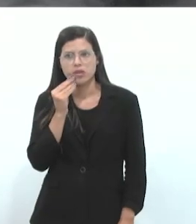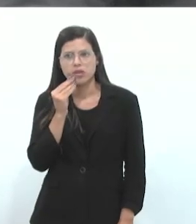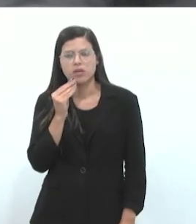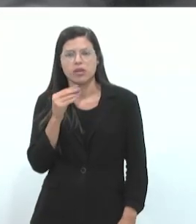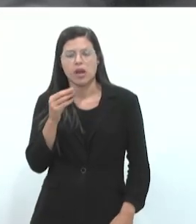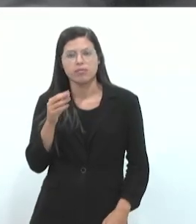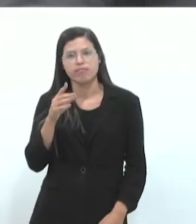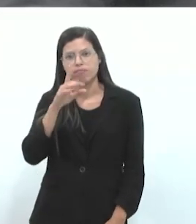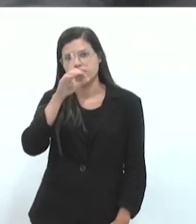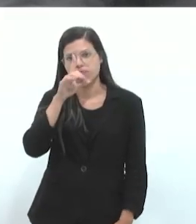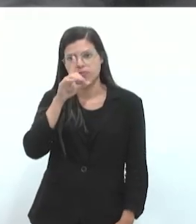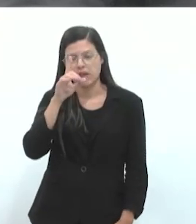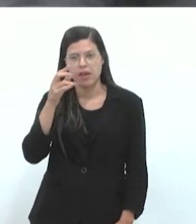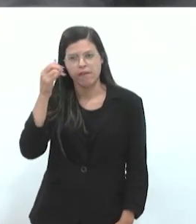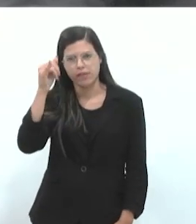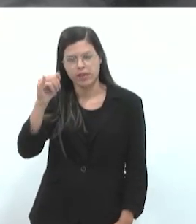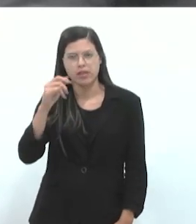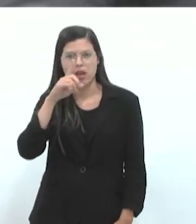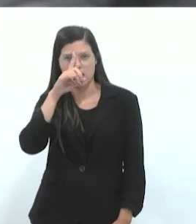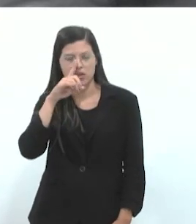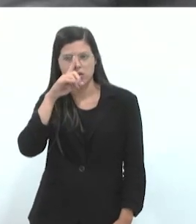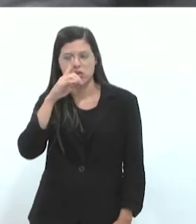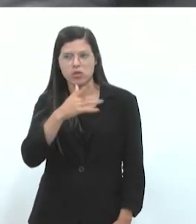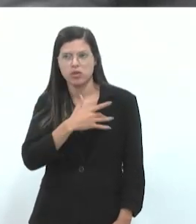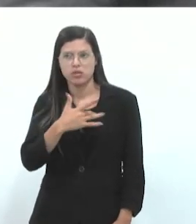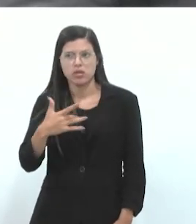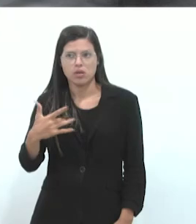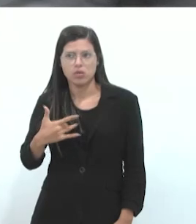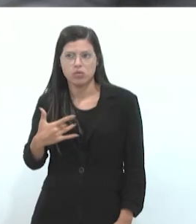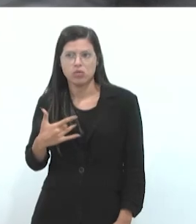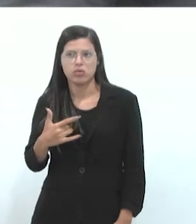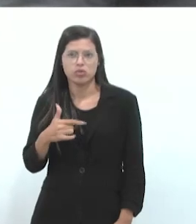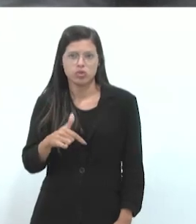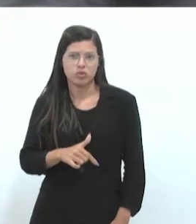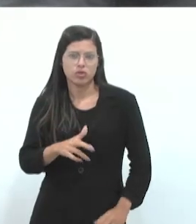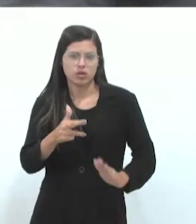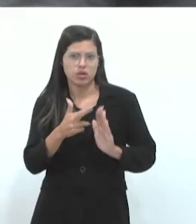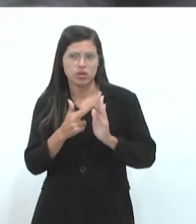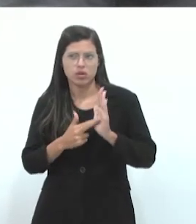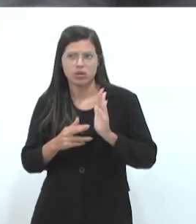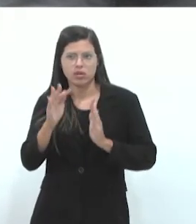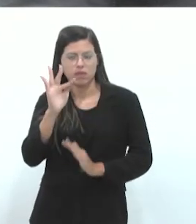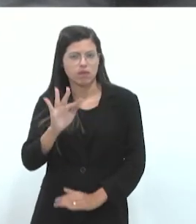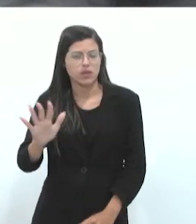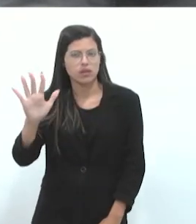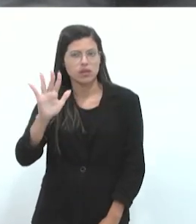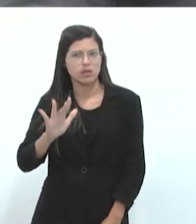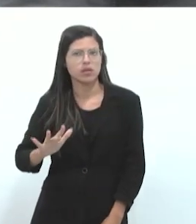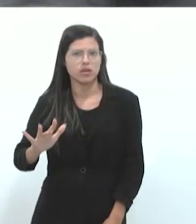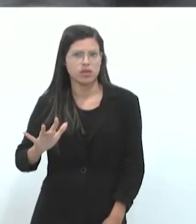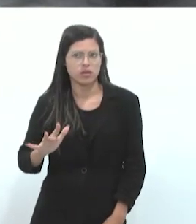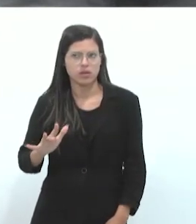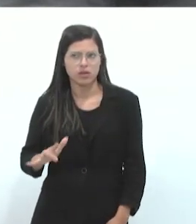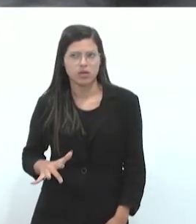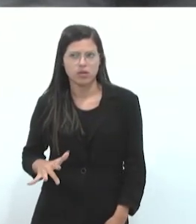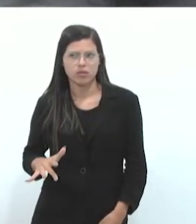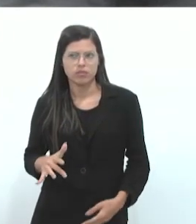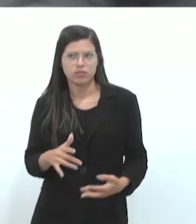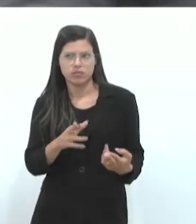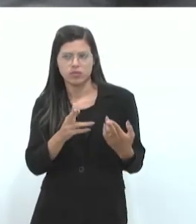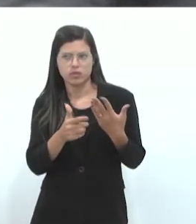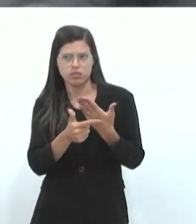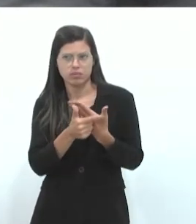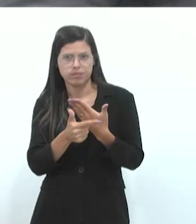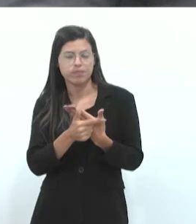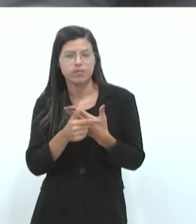forma, considerando a competência regulatória federal efetivamente exercida, decorrente da atribuição instituída pela